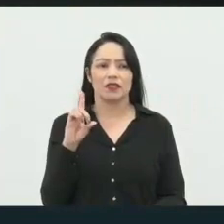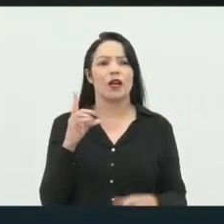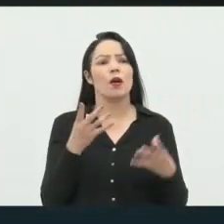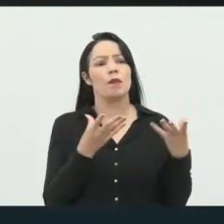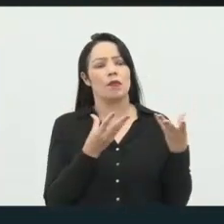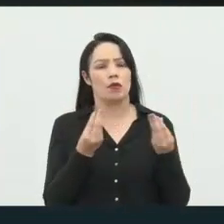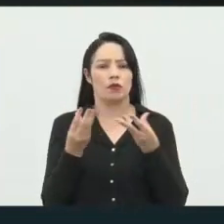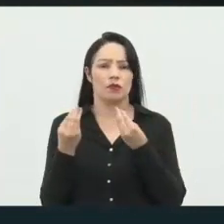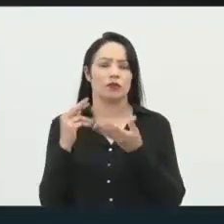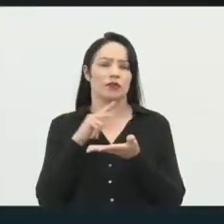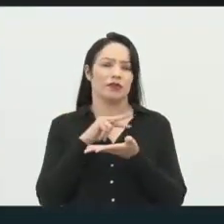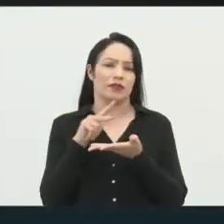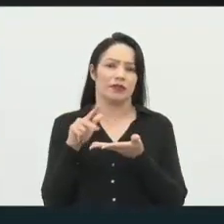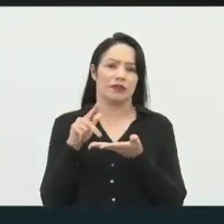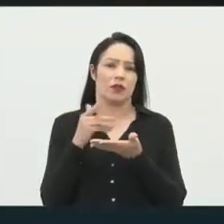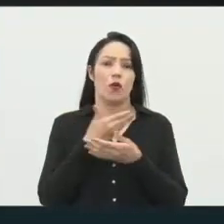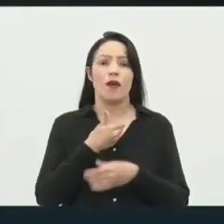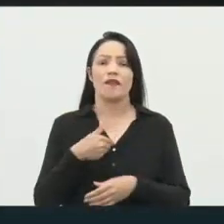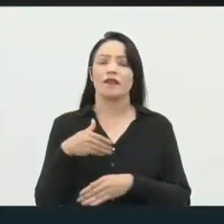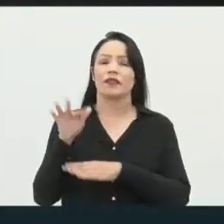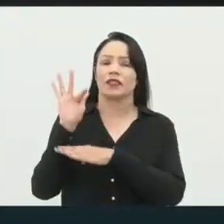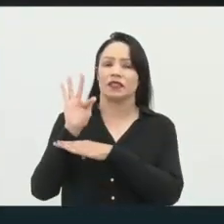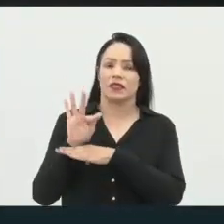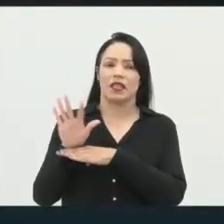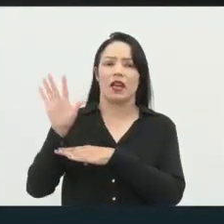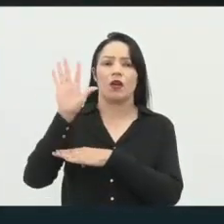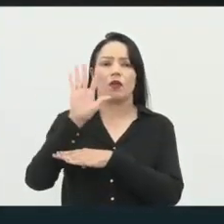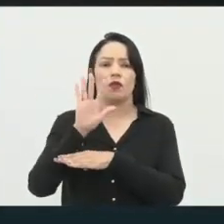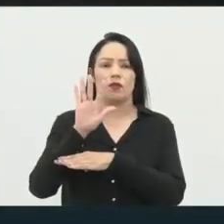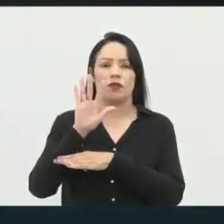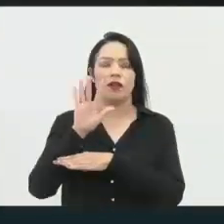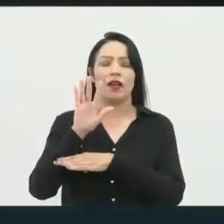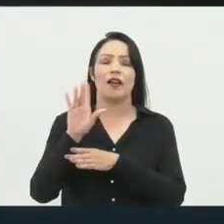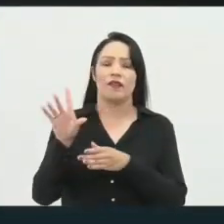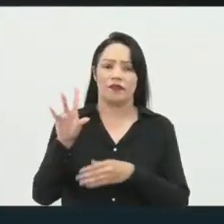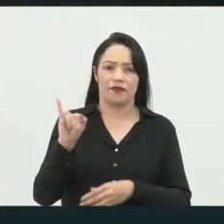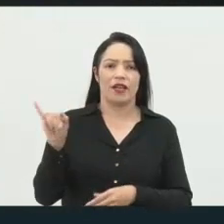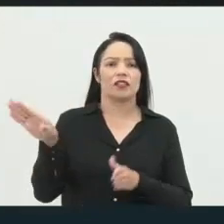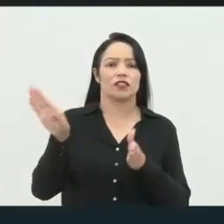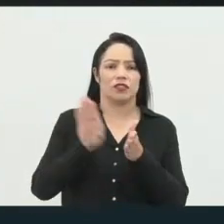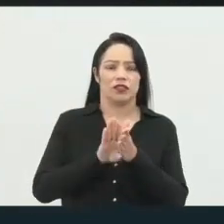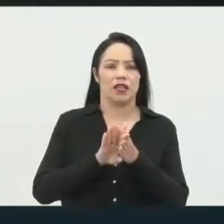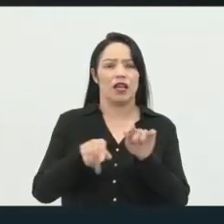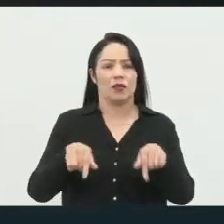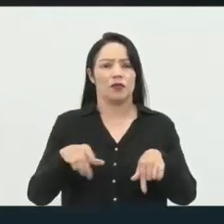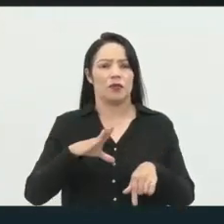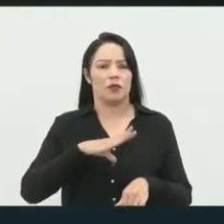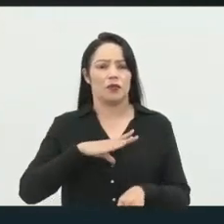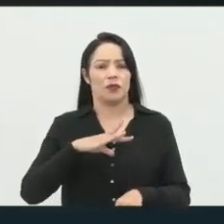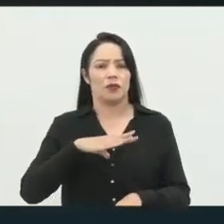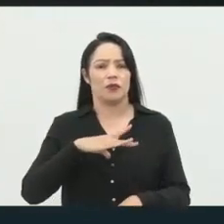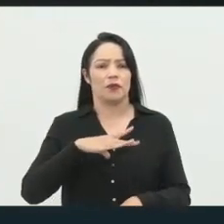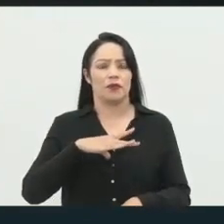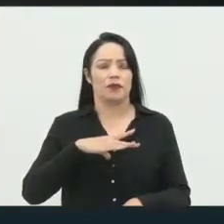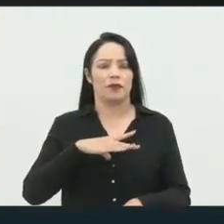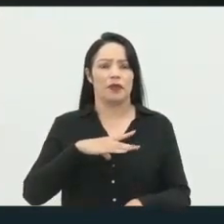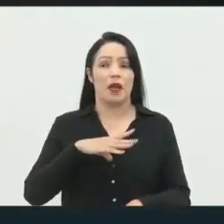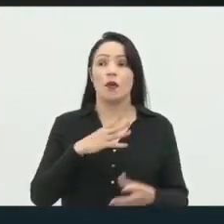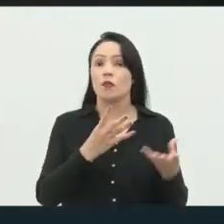aí do Governo Federal que ainda vai chegar nessa cidade e muita gente vai ter